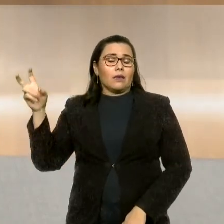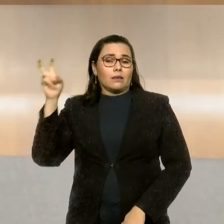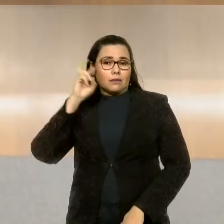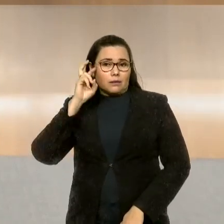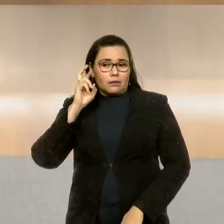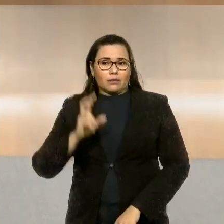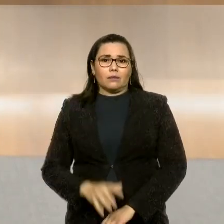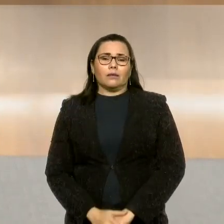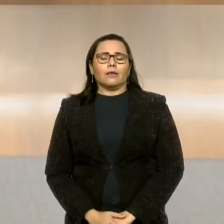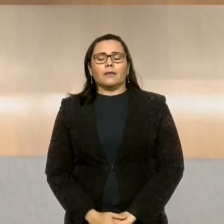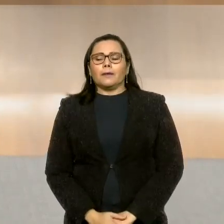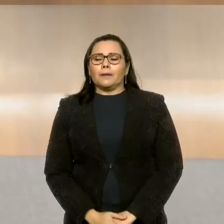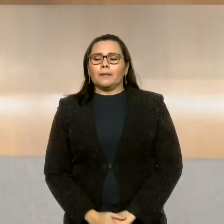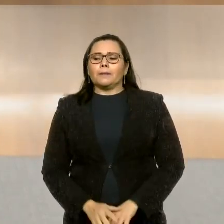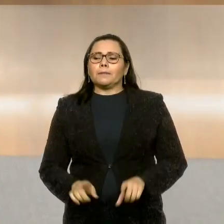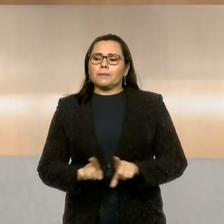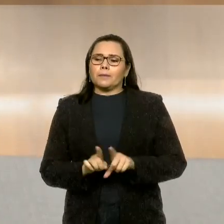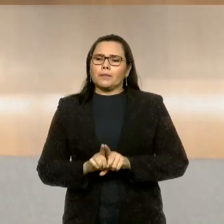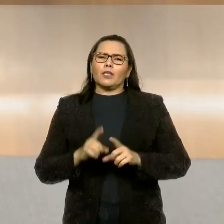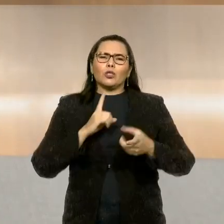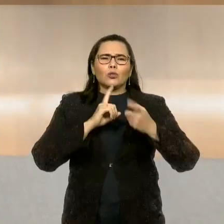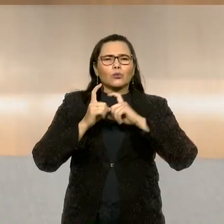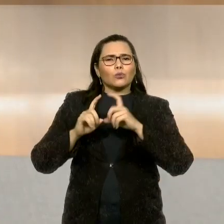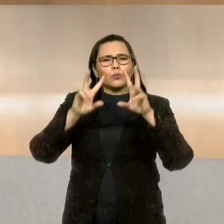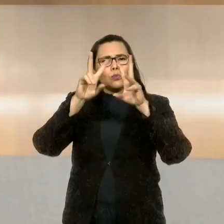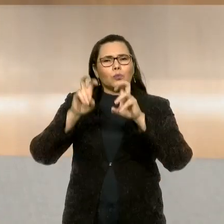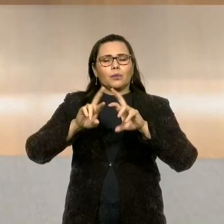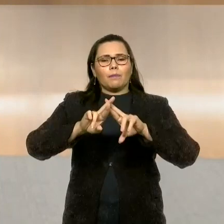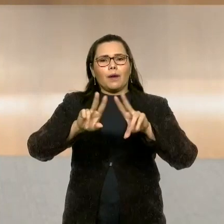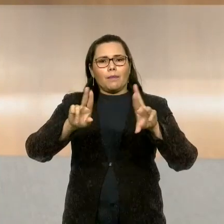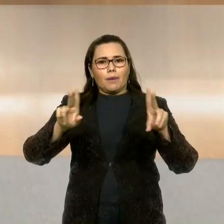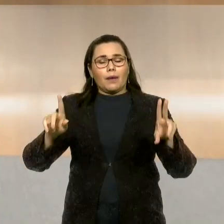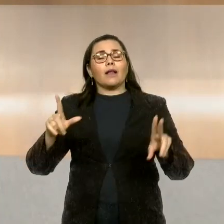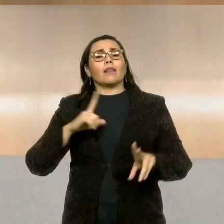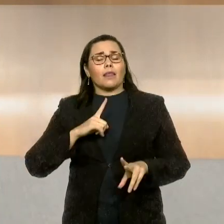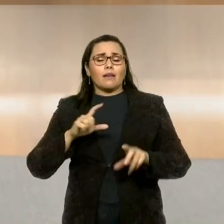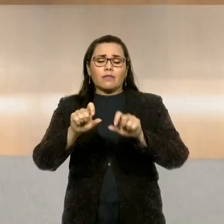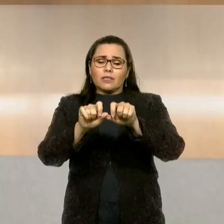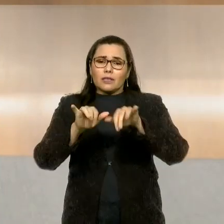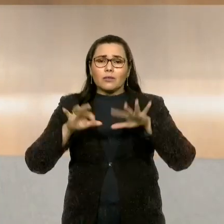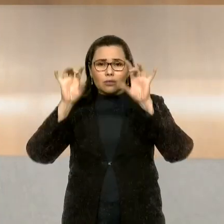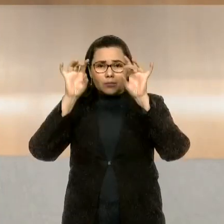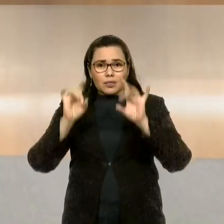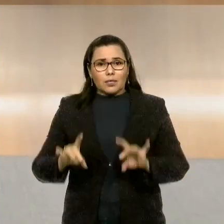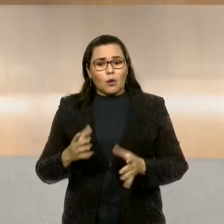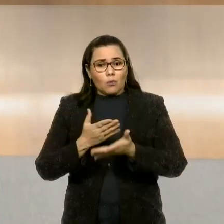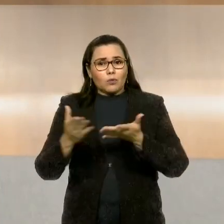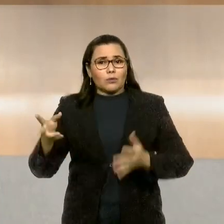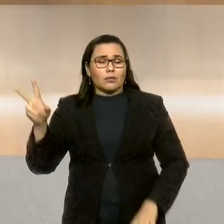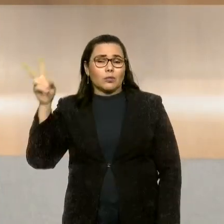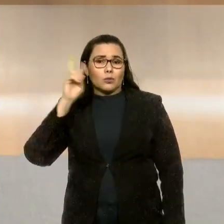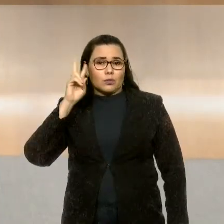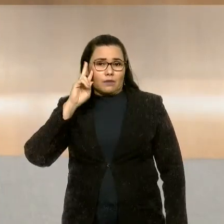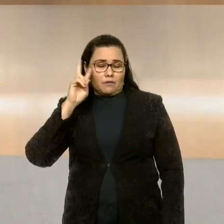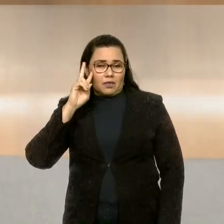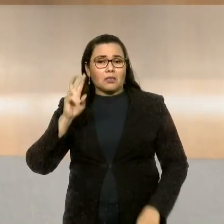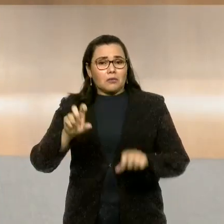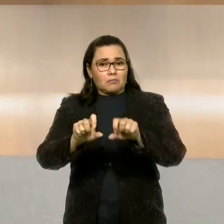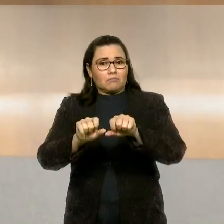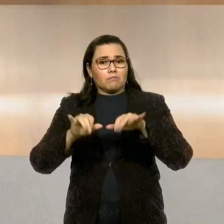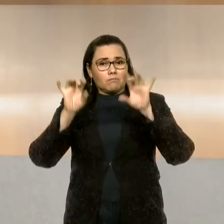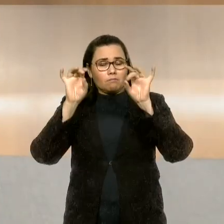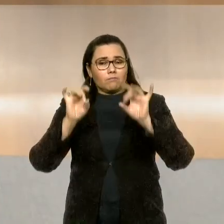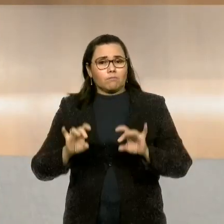interesse dos maranhenses estiverem discussão nós nós também tivemos sessões solenes aqui logo na segunda-feira tivemos uma uma sessão solene que